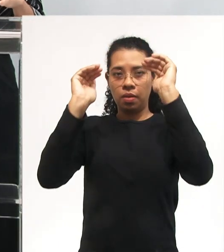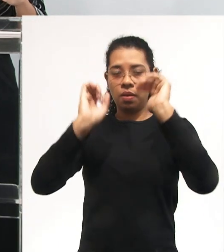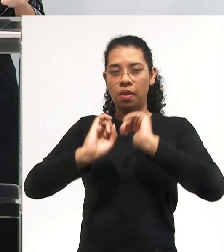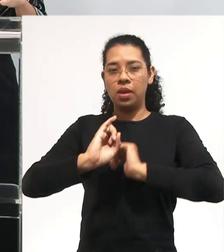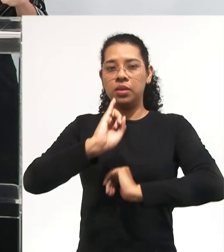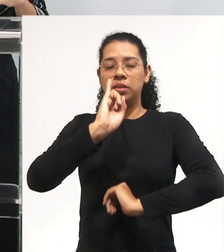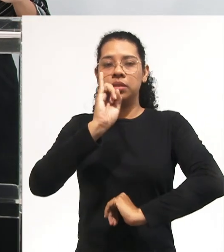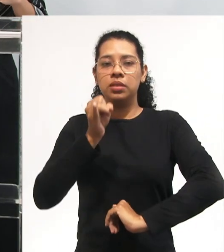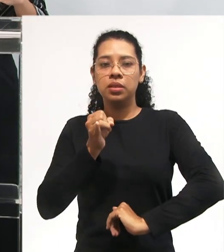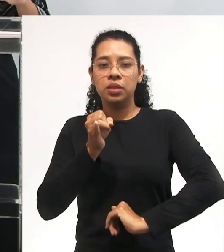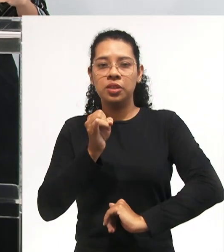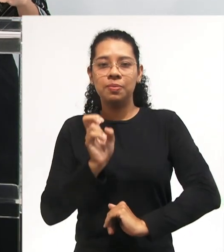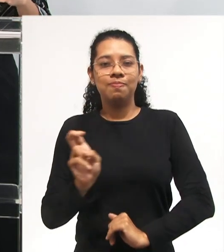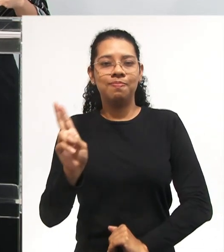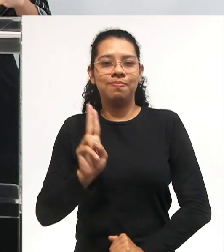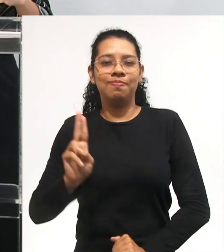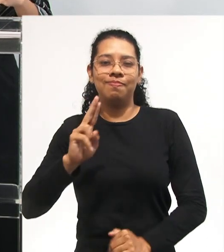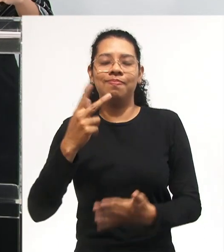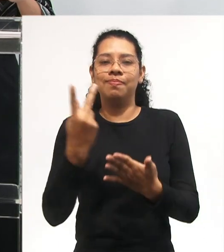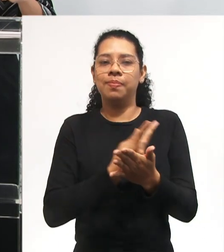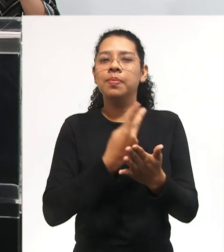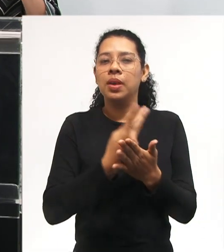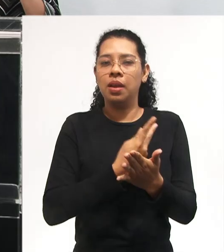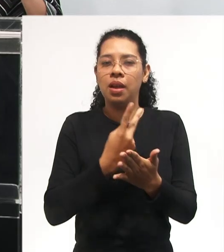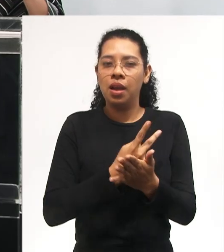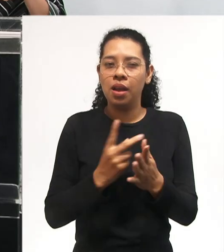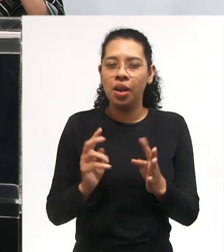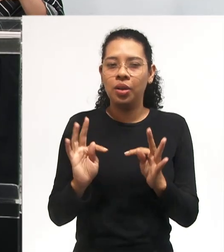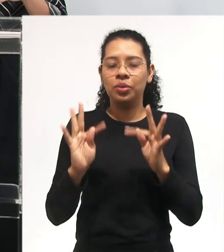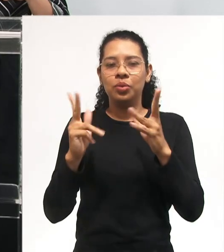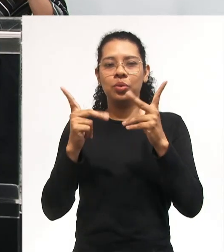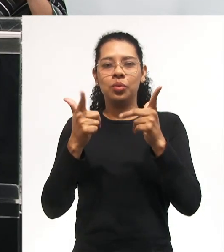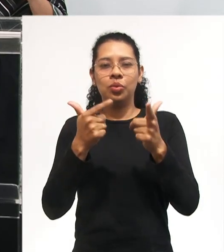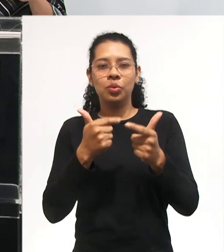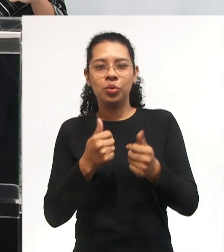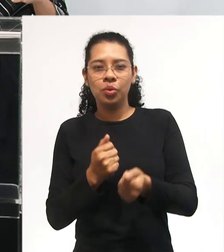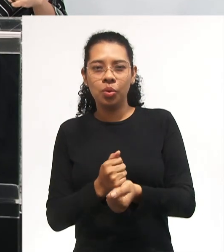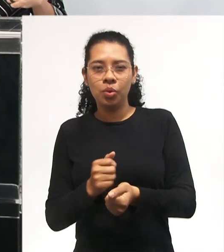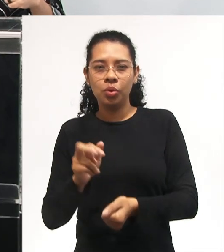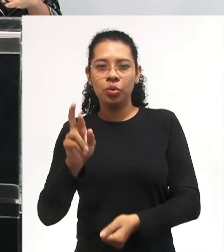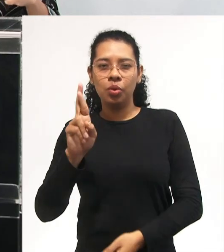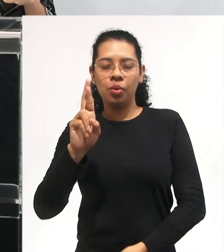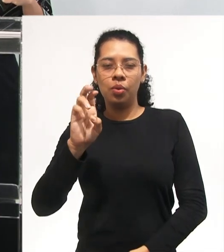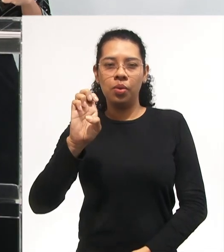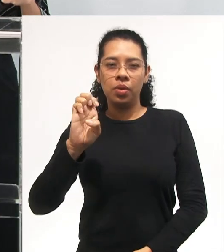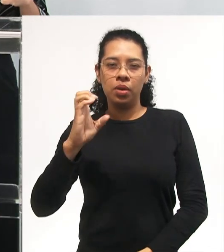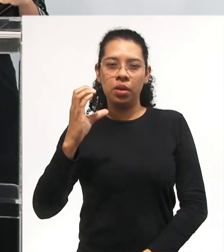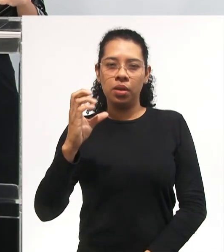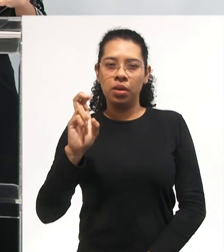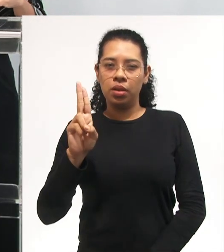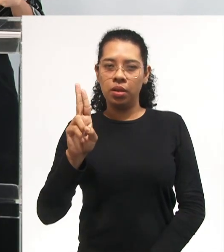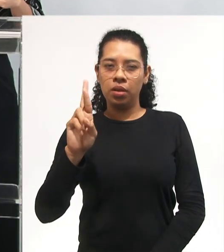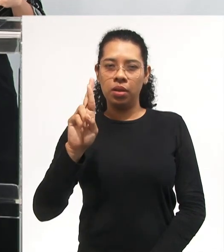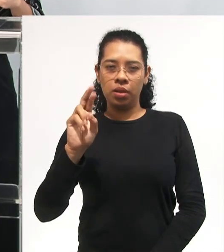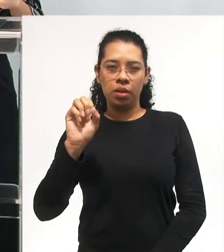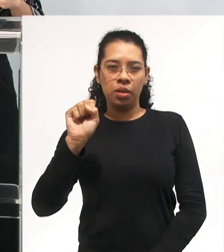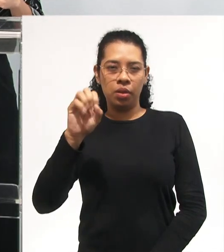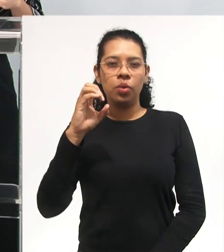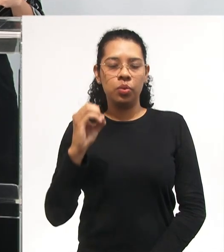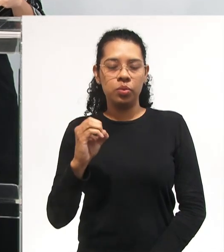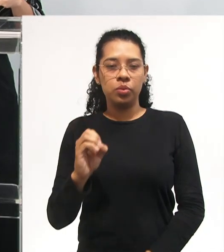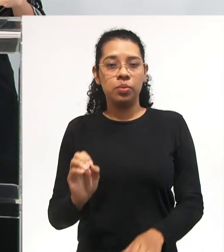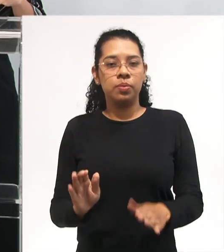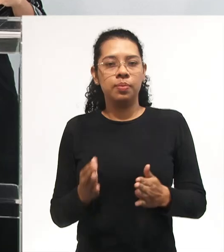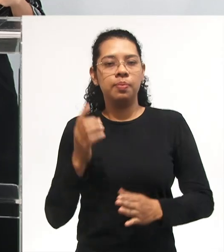serviço público. Interessante isso, né? Porque, veja, é importante a gente perceber quem é essa pessoa que a gente